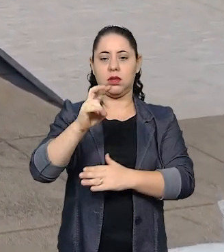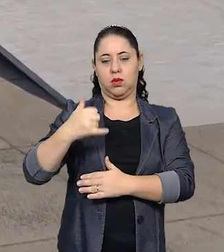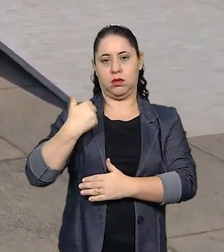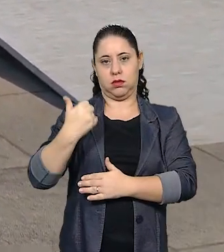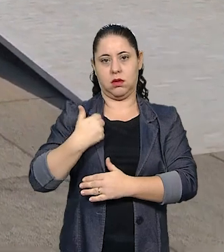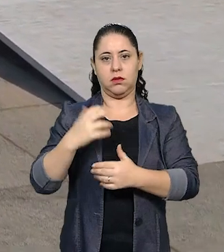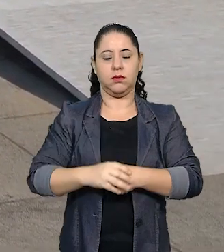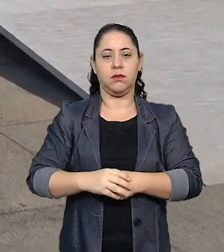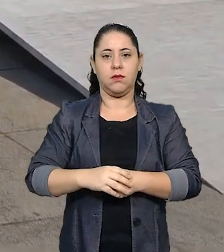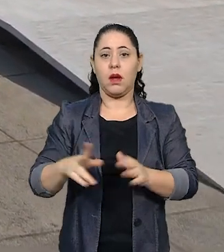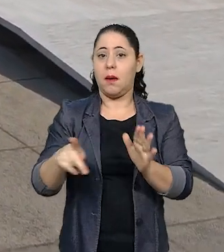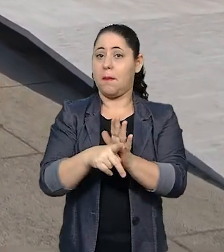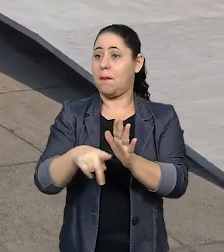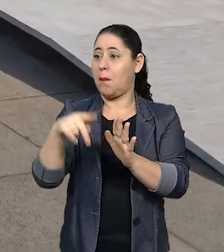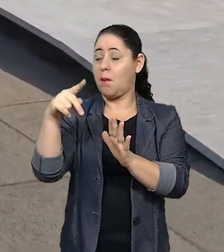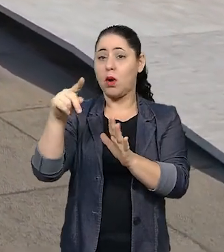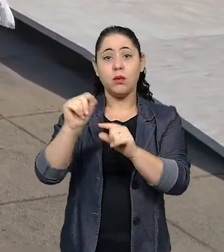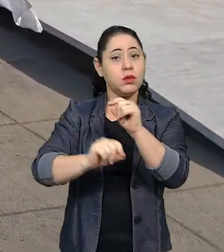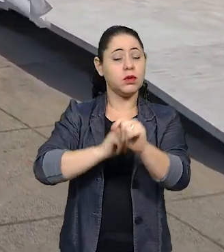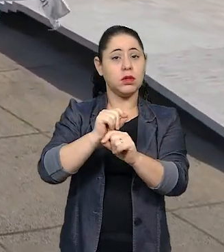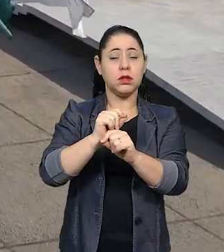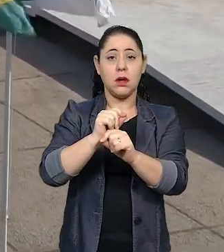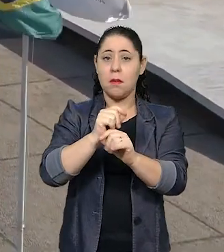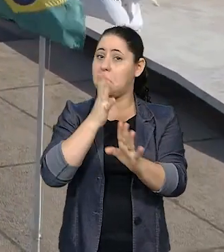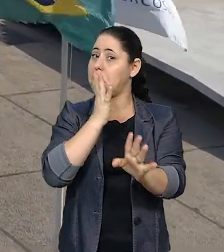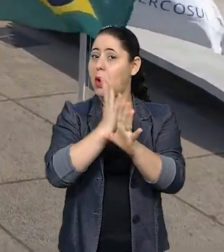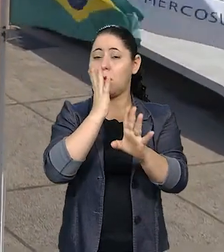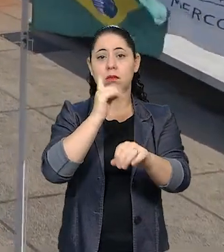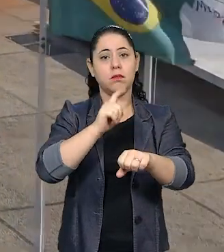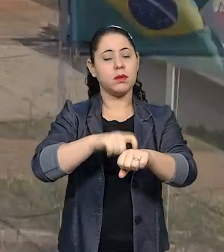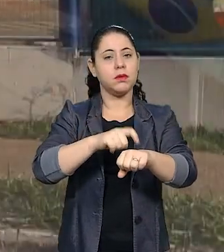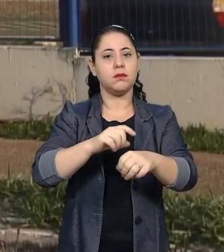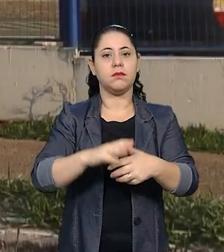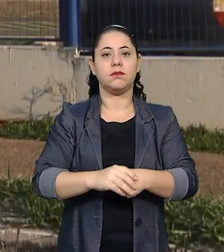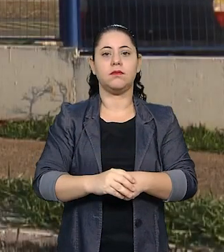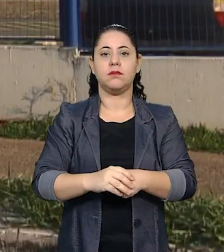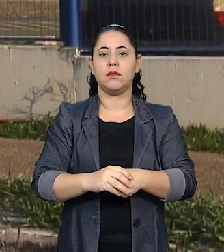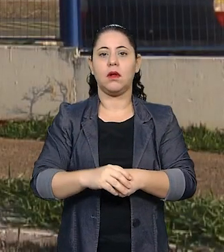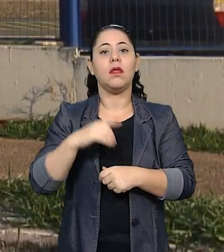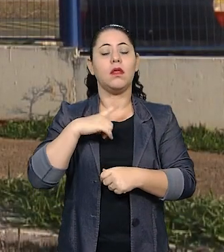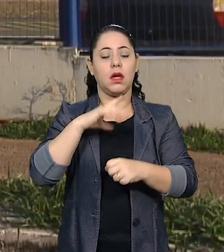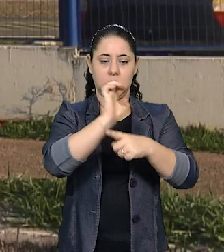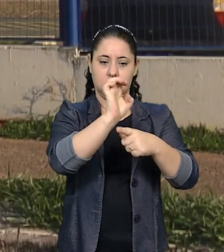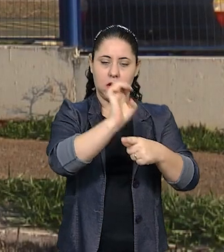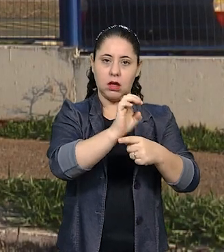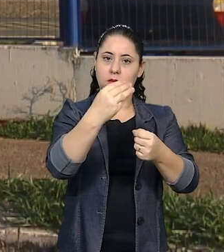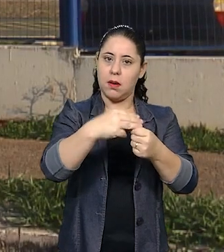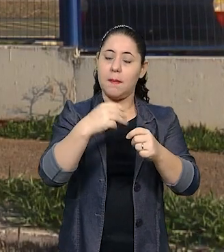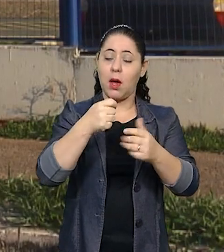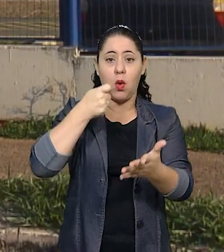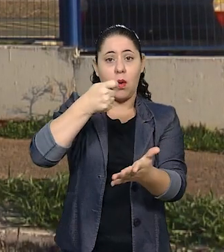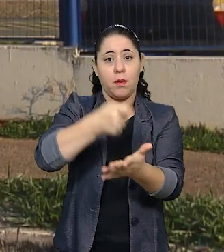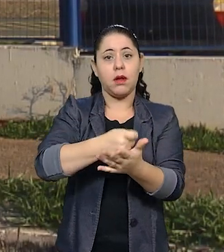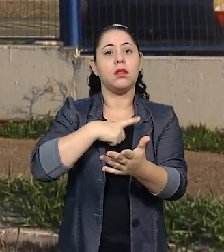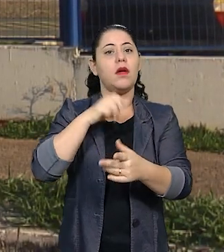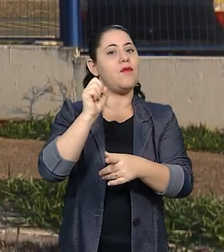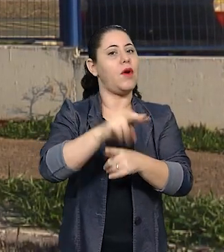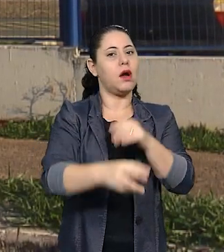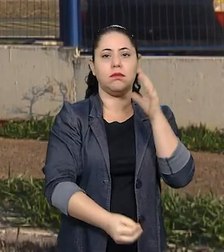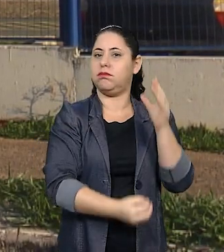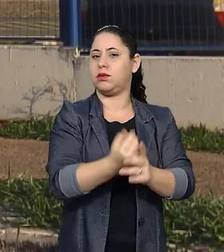dever constitucional do Estado de assegurar o atendimento em creche e pré-escola às crianças de até 5 anos de idade é de